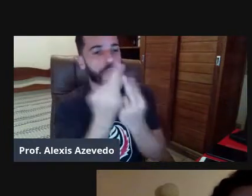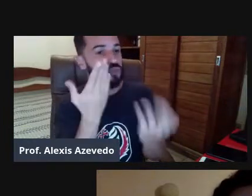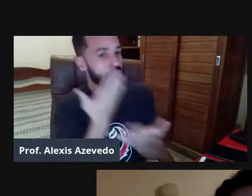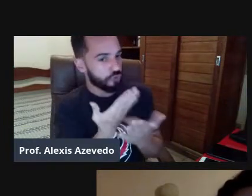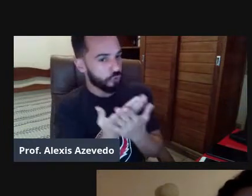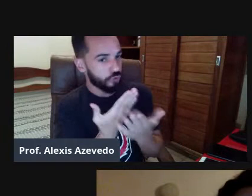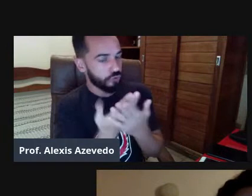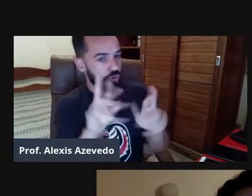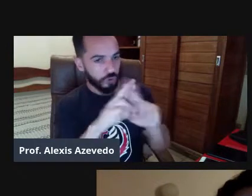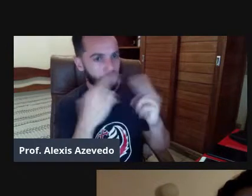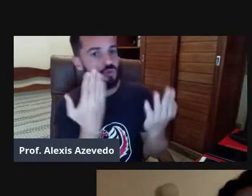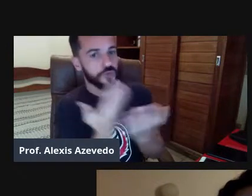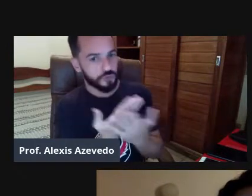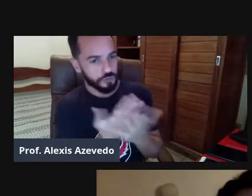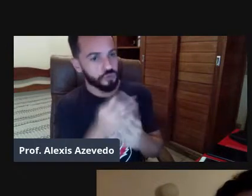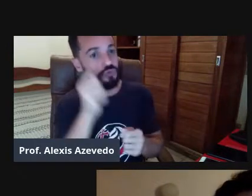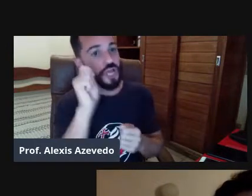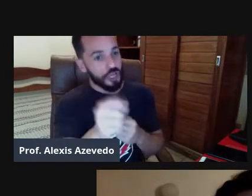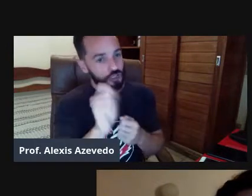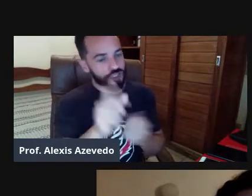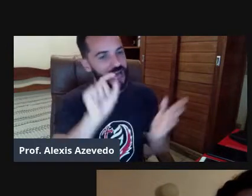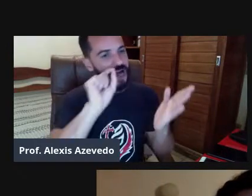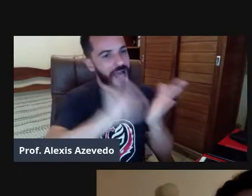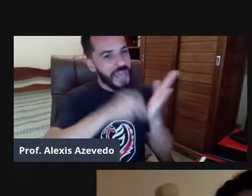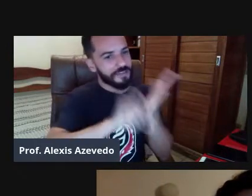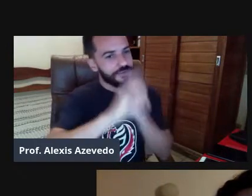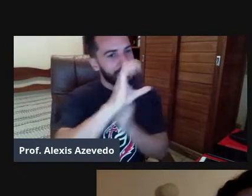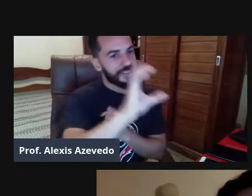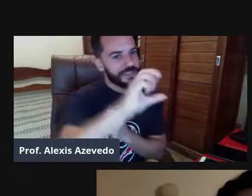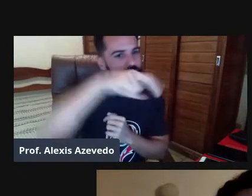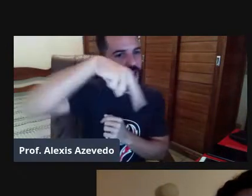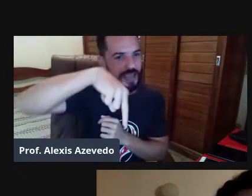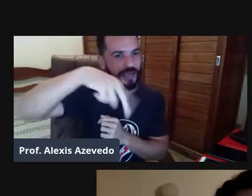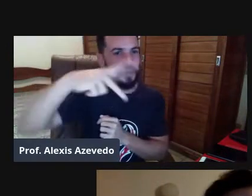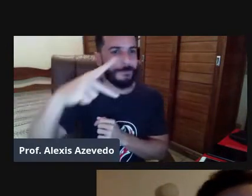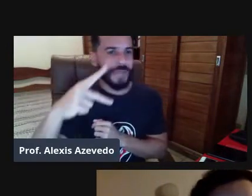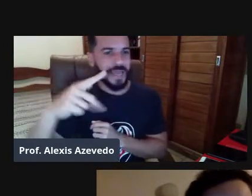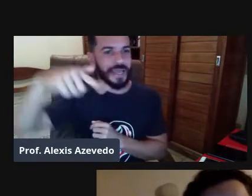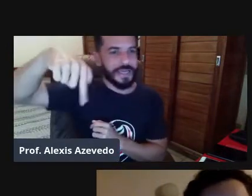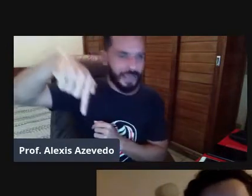estudos já registrados no CNPq. Isso. Tem